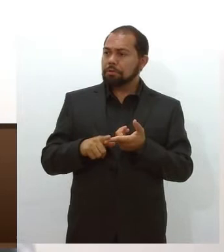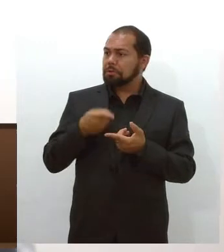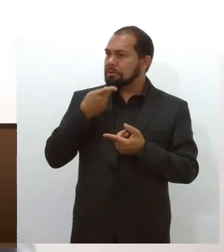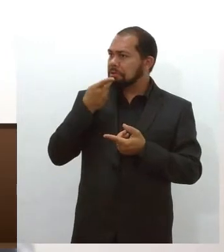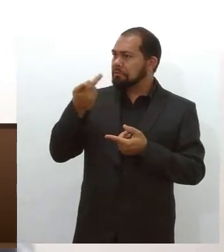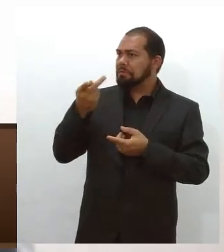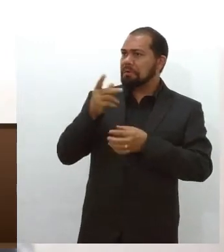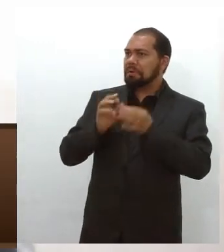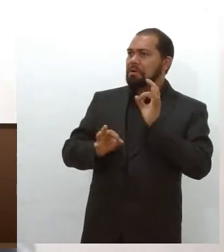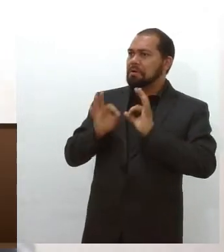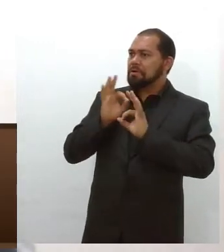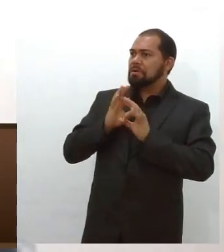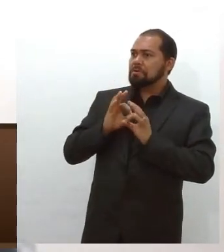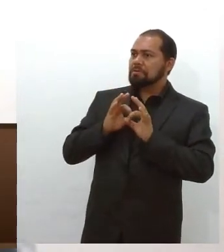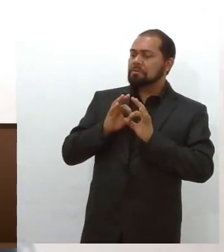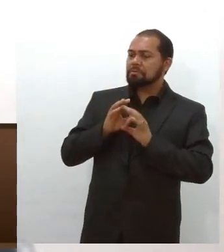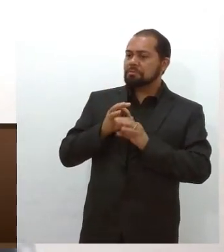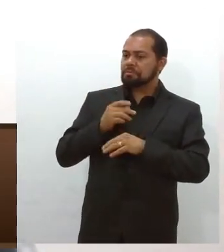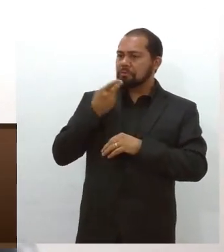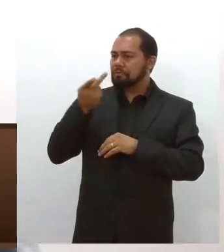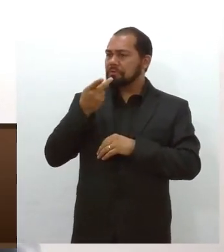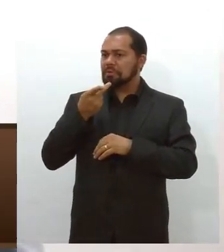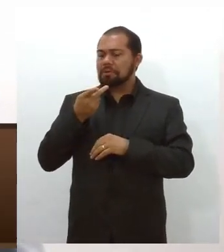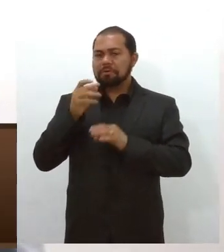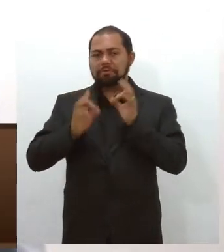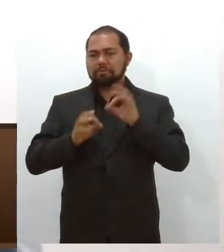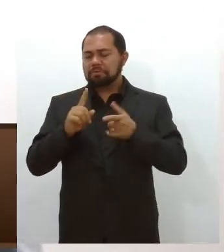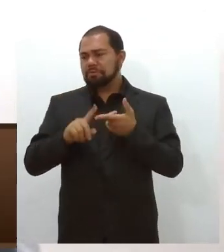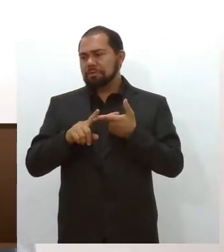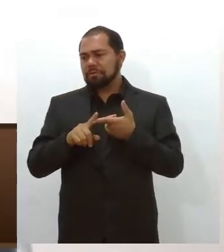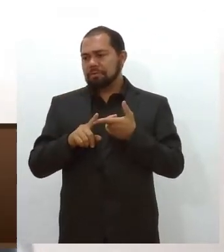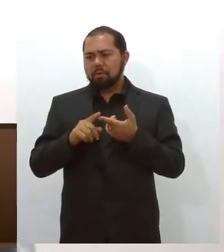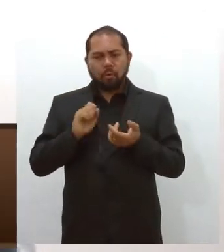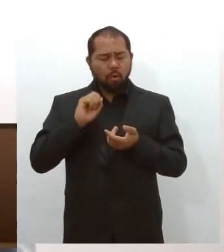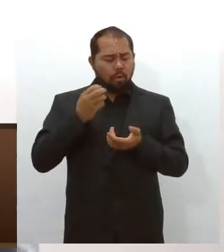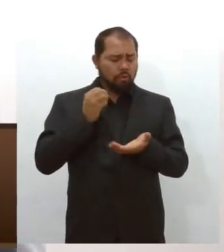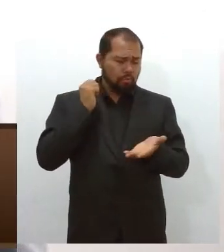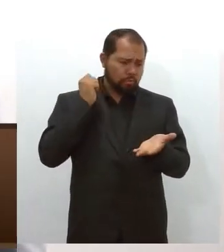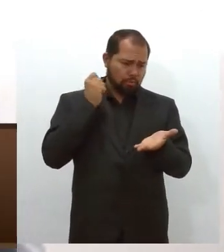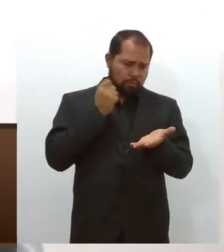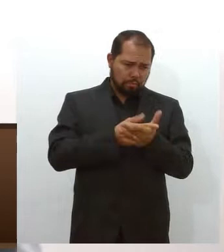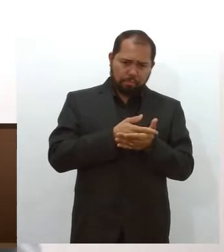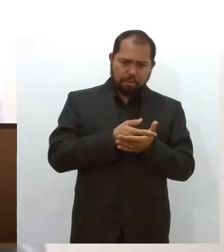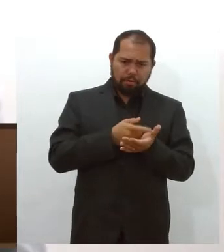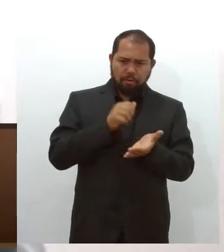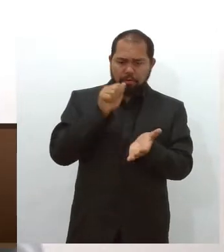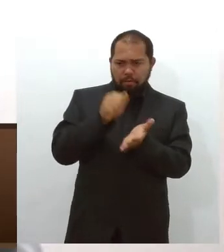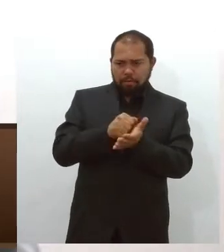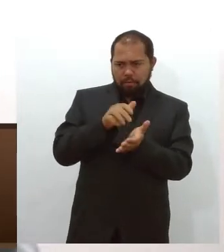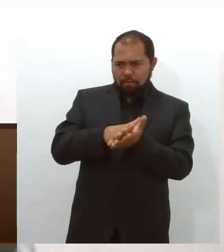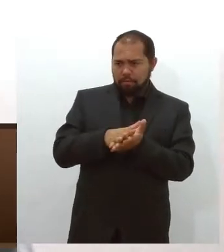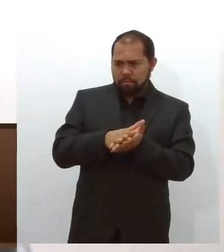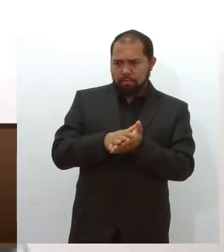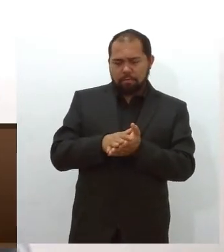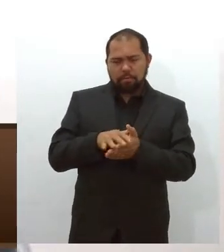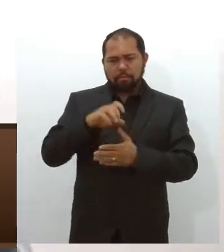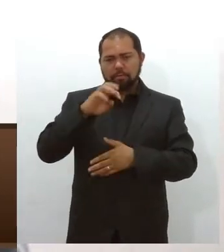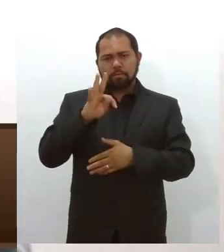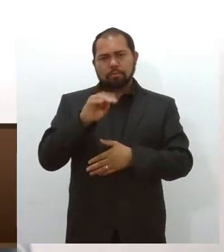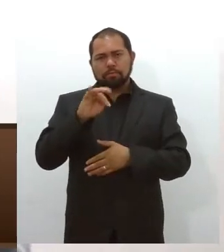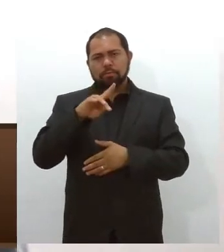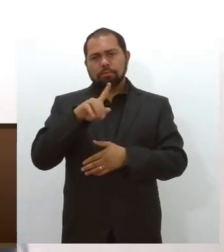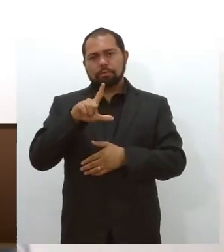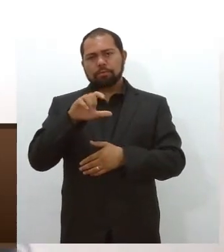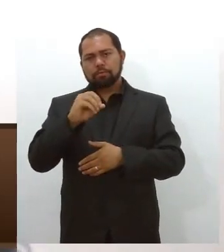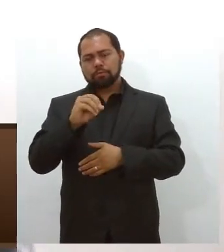não pagou a devida multa, nesse caso o título foi cancelado. Então, estando na condição de